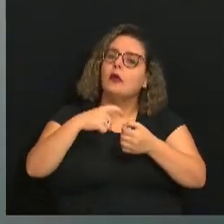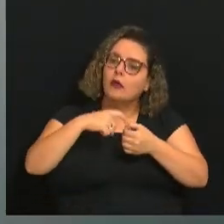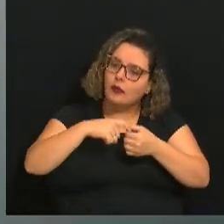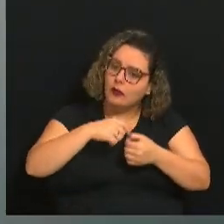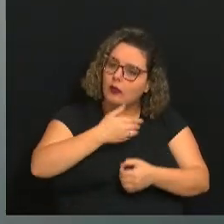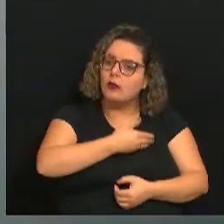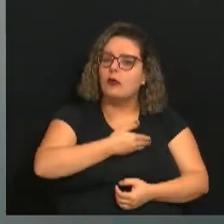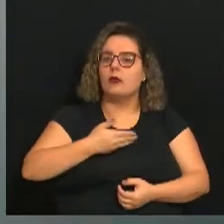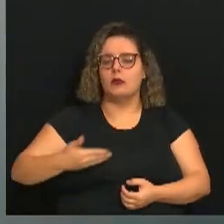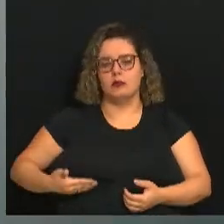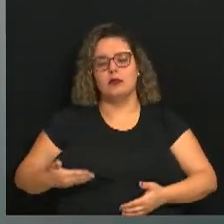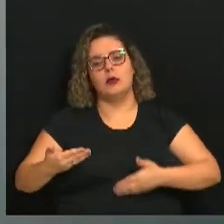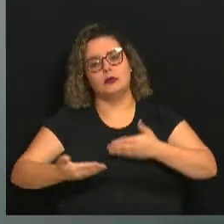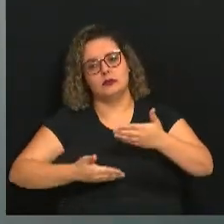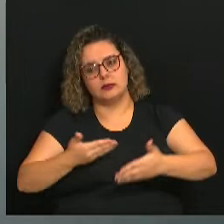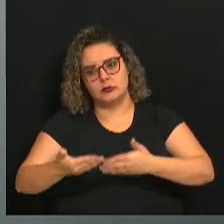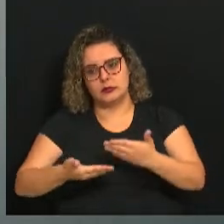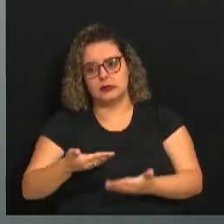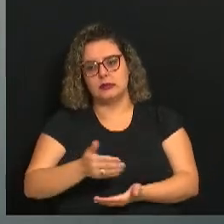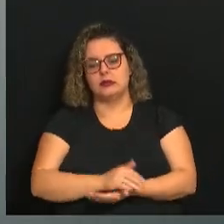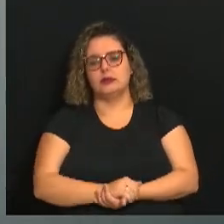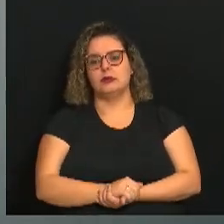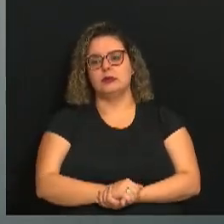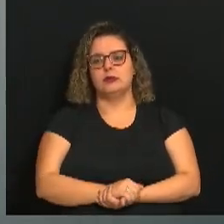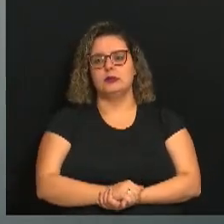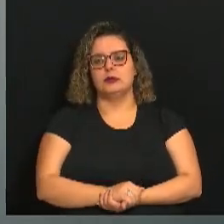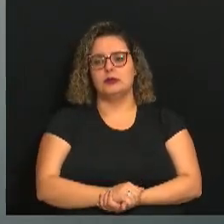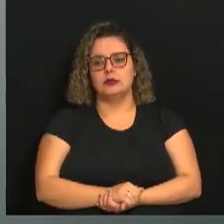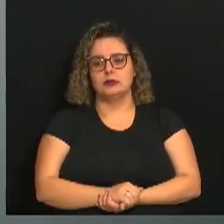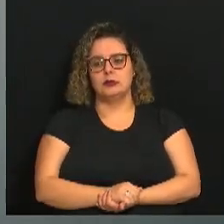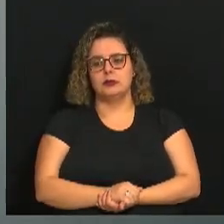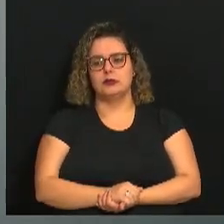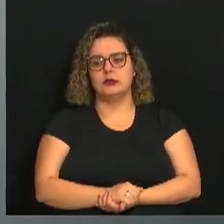claro que isso não vai